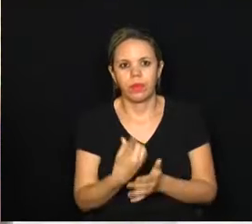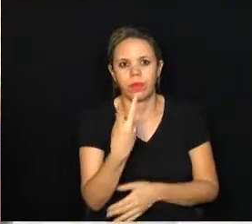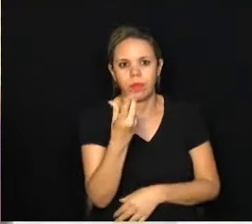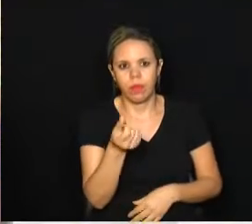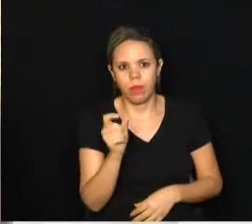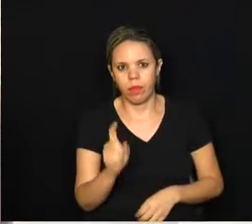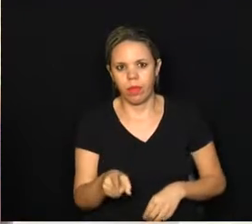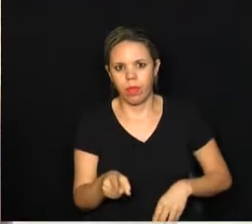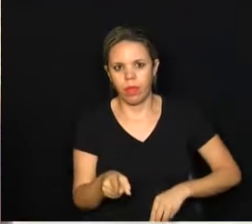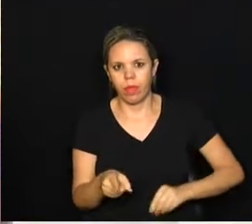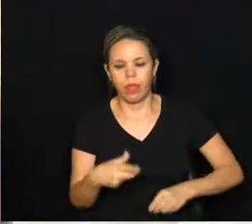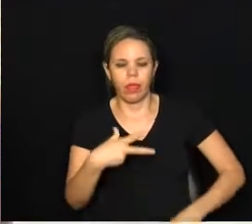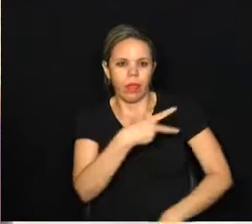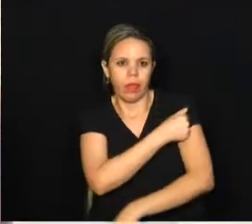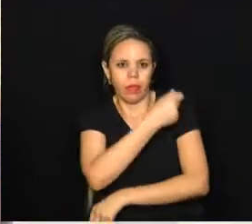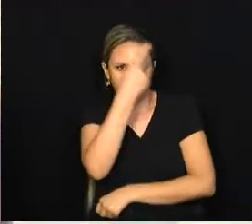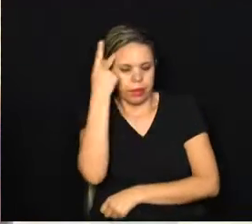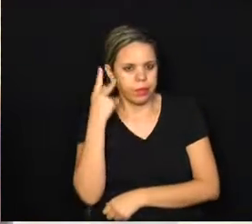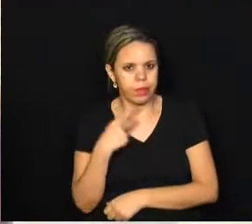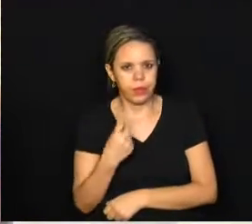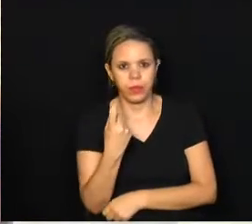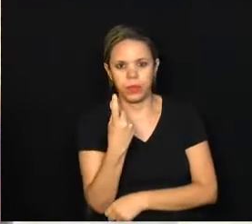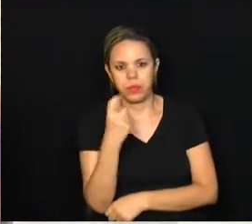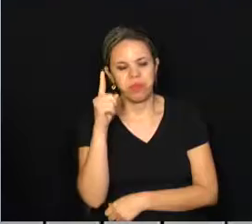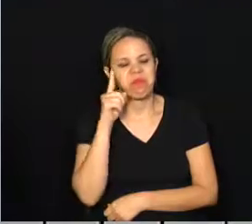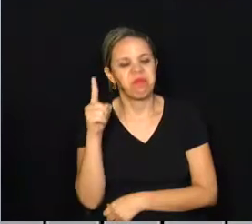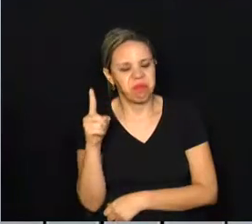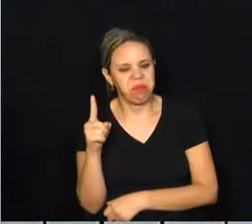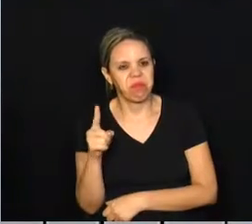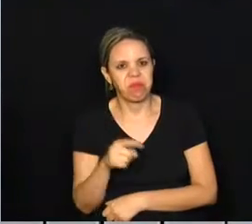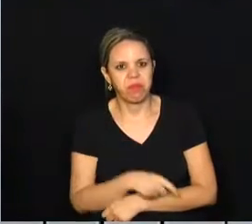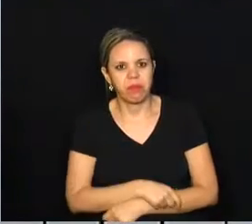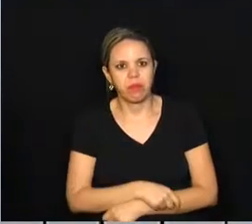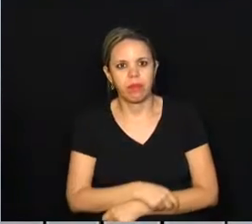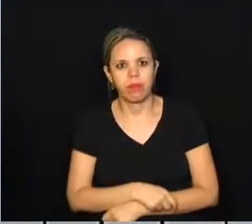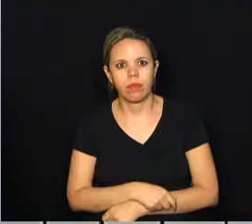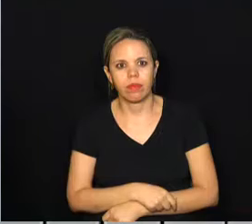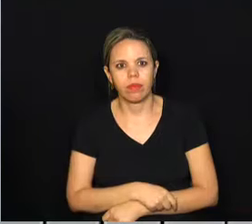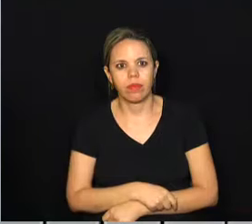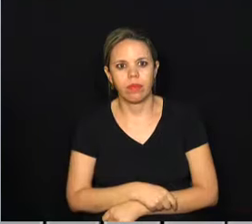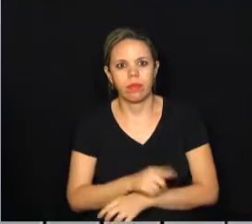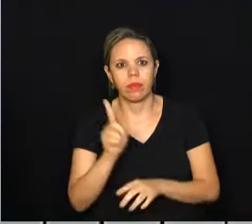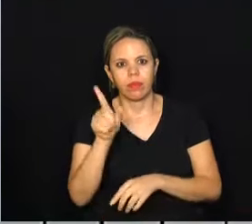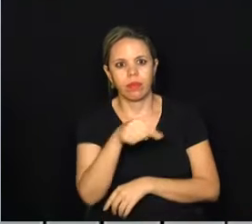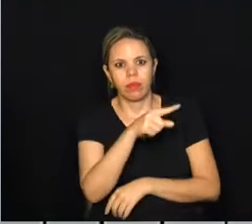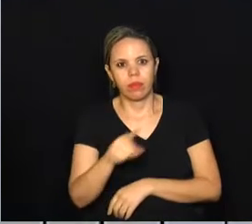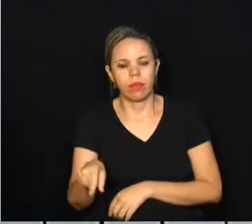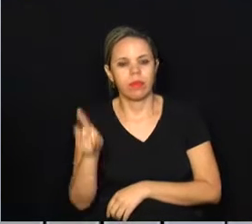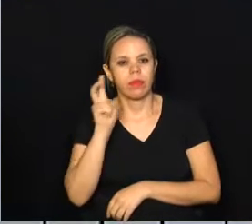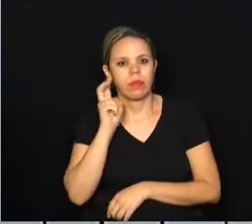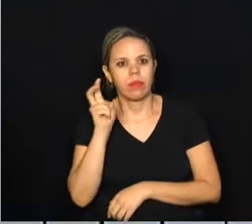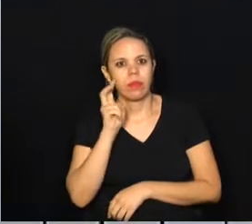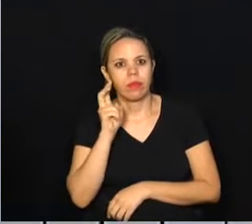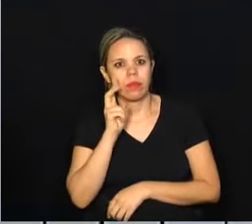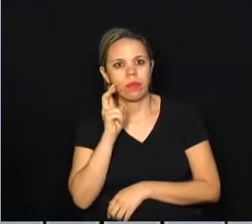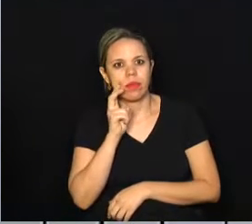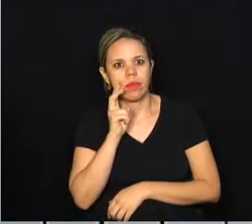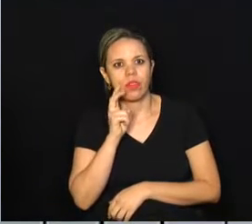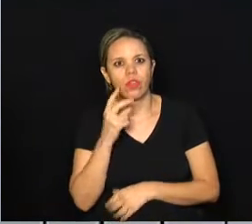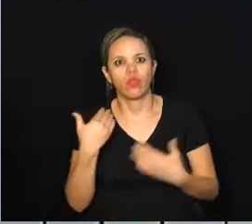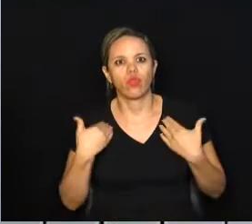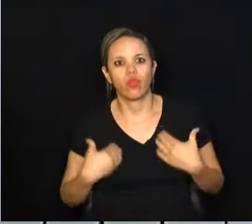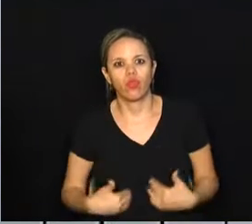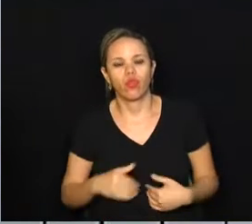mil vacinados em um único dia. E olha só, neste feriado de quinta-feira, Corpus Christi,